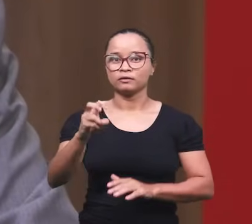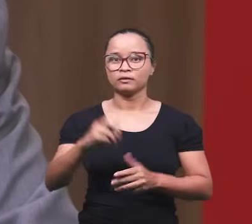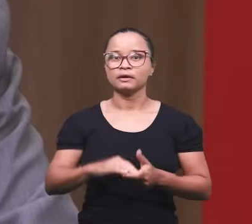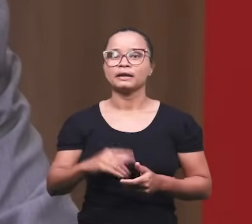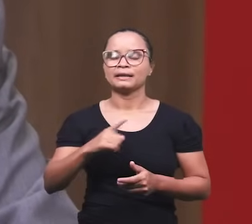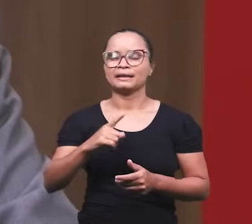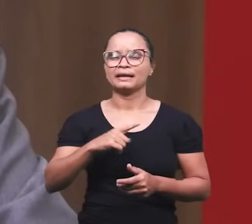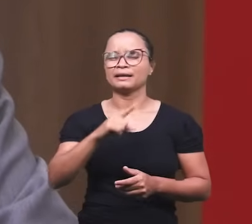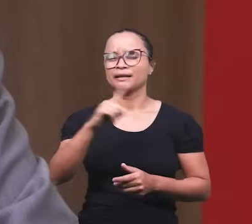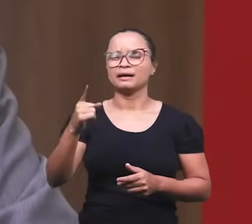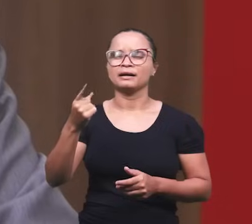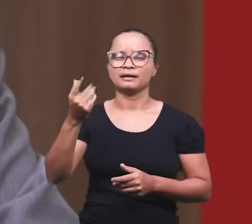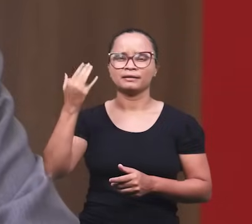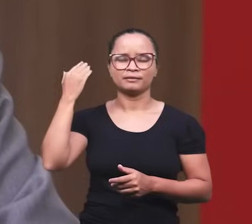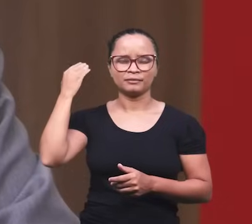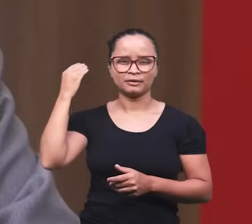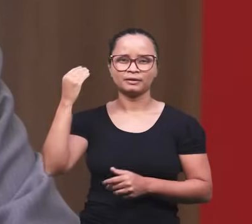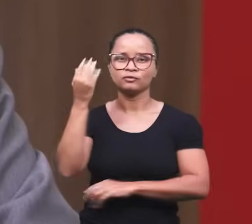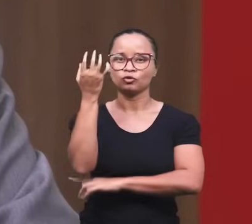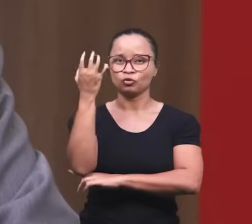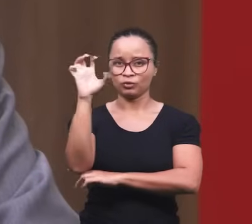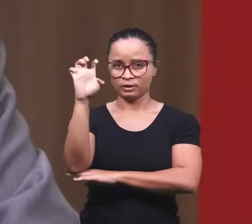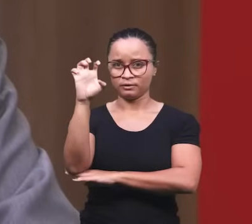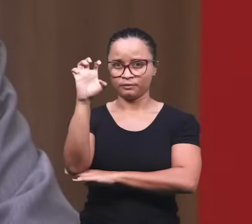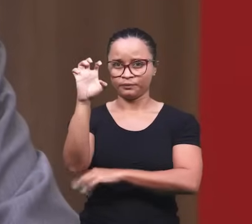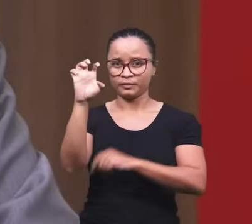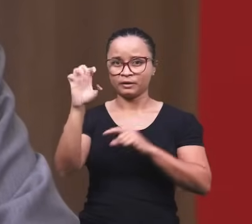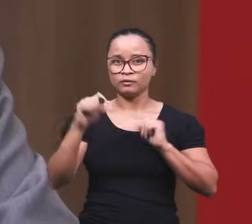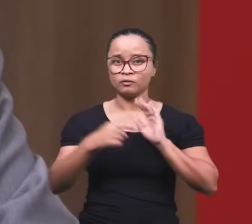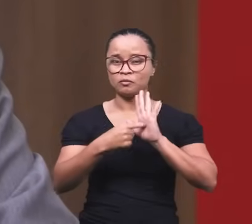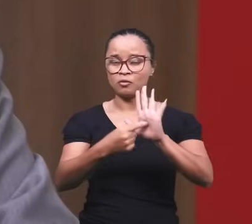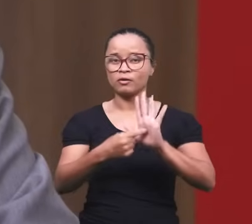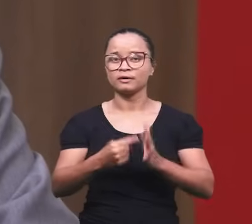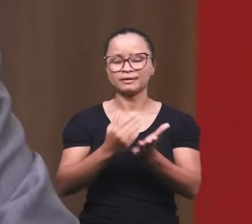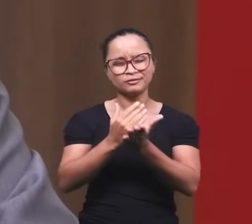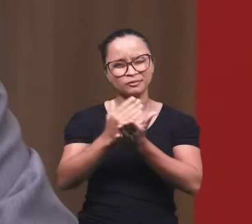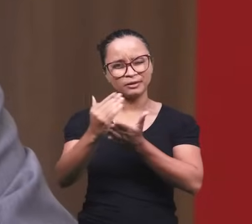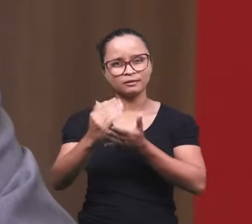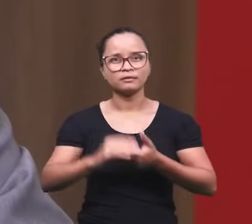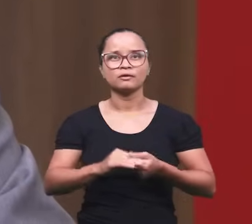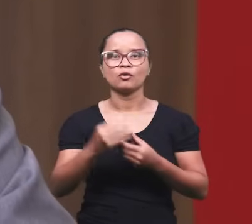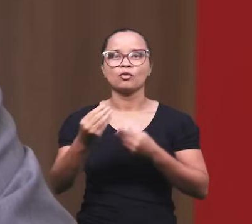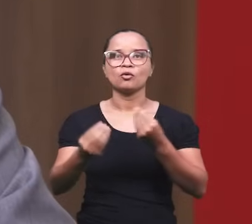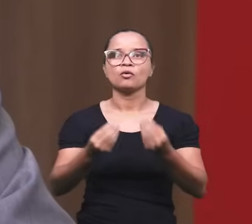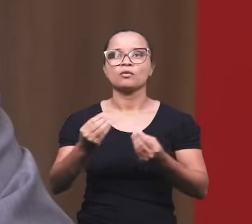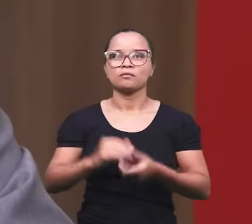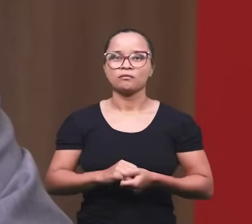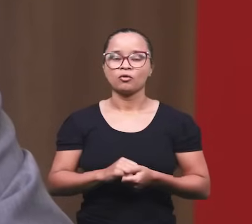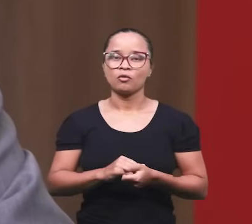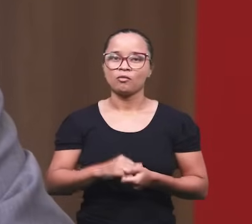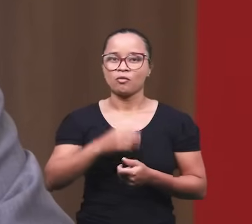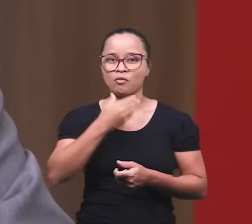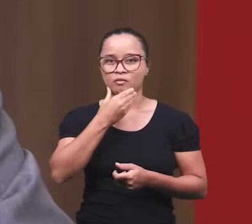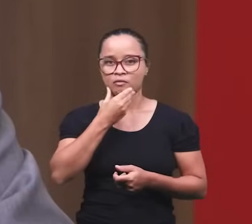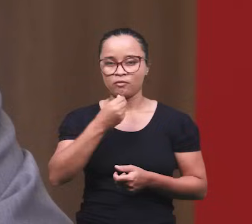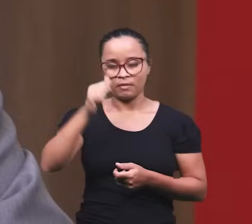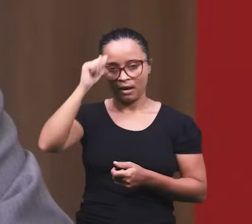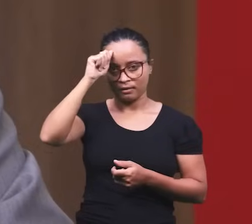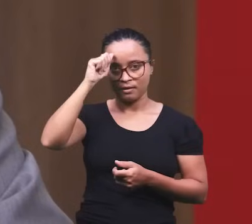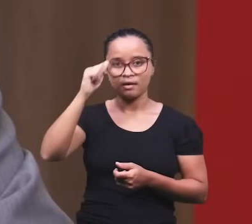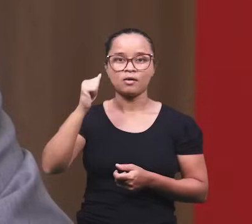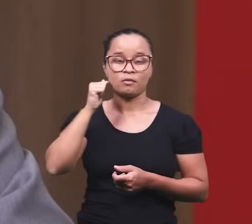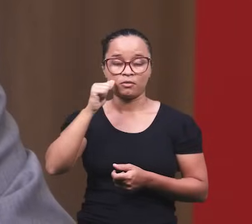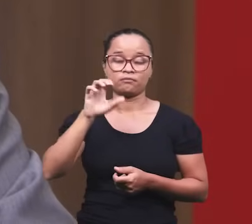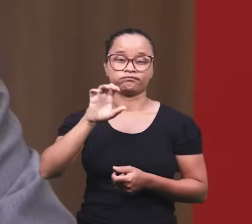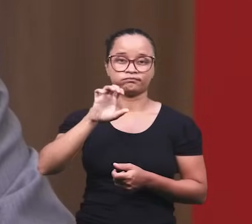Eh você falou do Edem e vamos voltar a ao ao começo né você vai ver a formação ali Adão